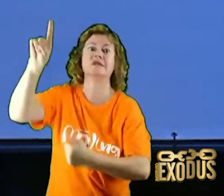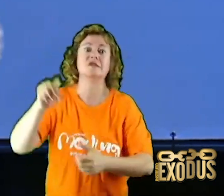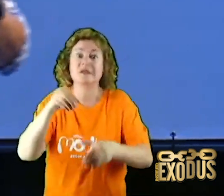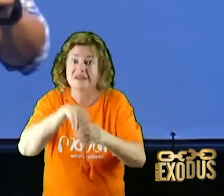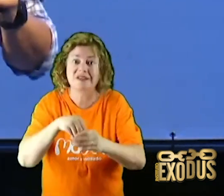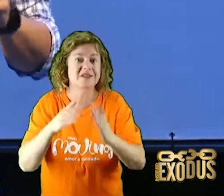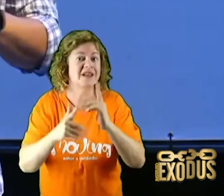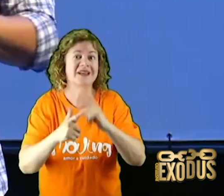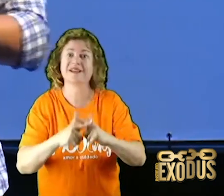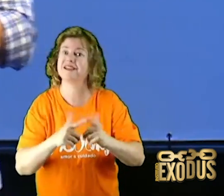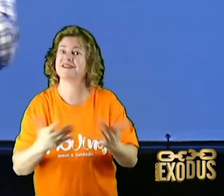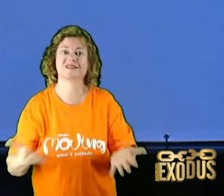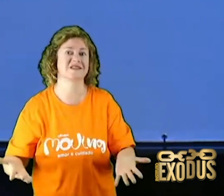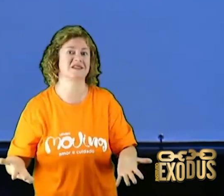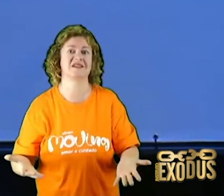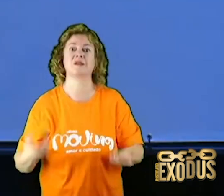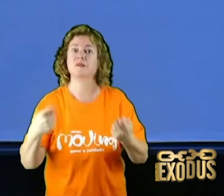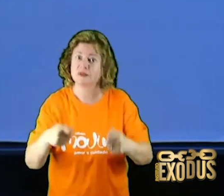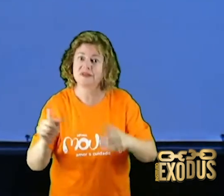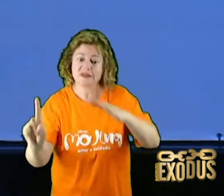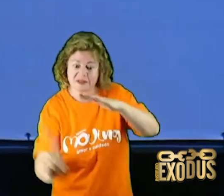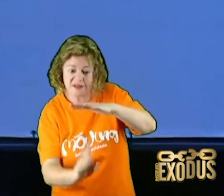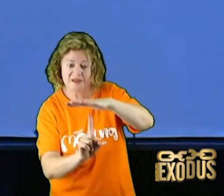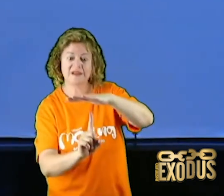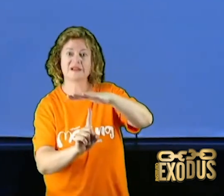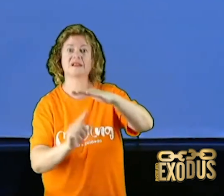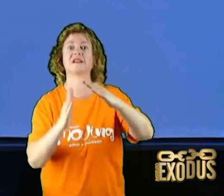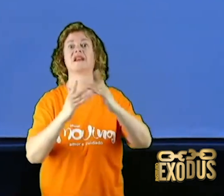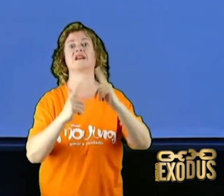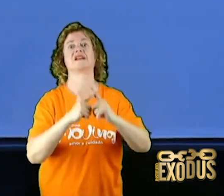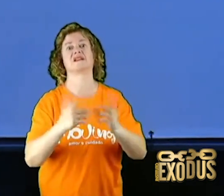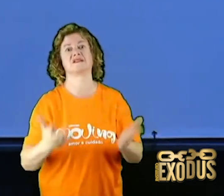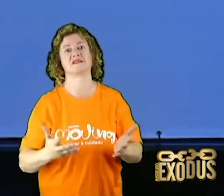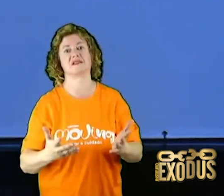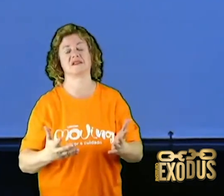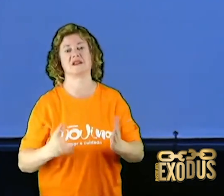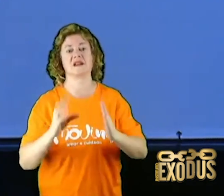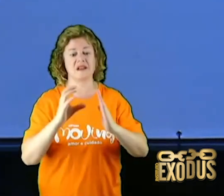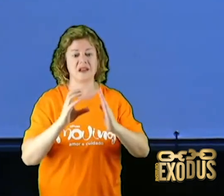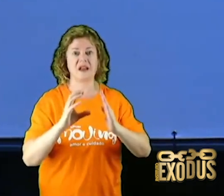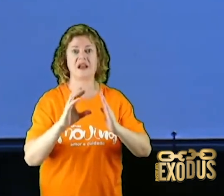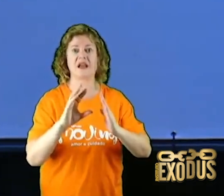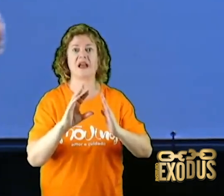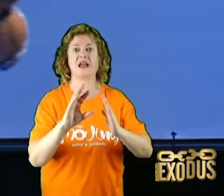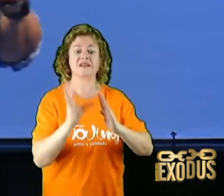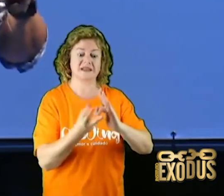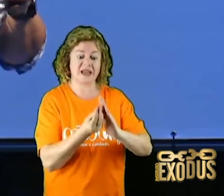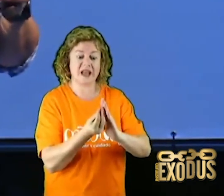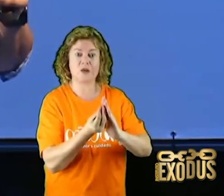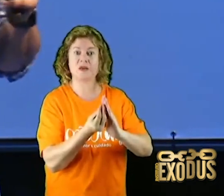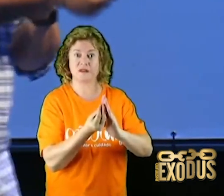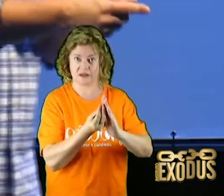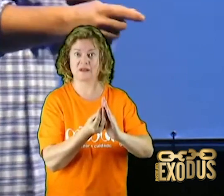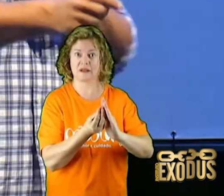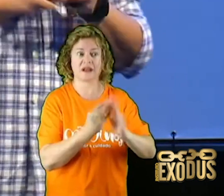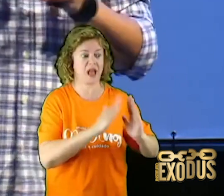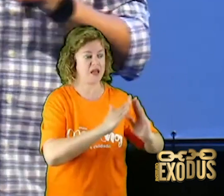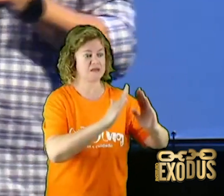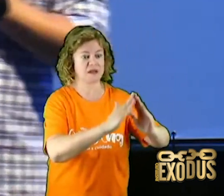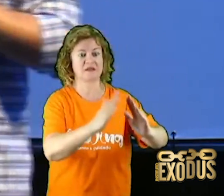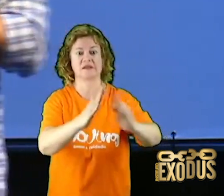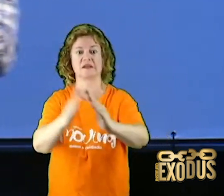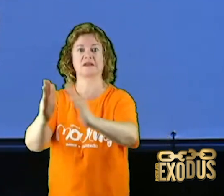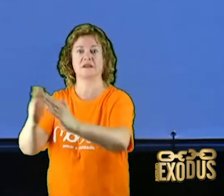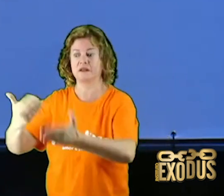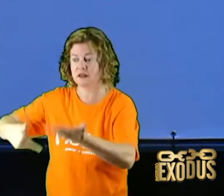em células, em pequenos grupos, dentro de casas, para que ali vocês experimentem e compartilhem suas necessidades,